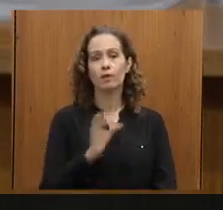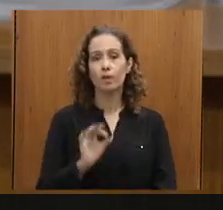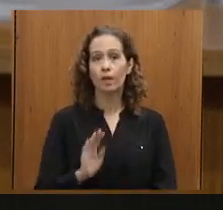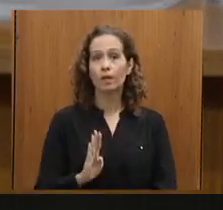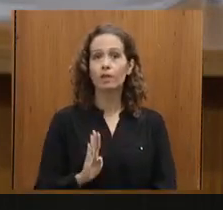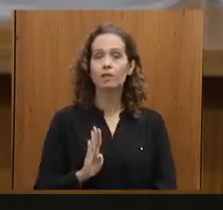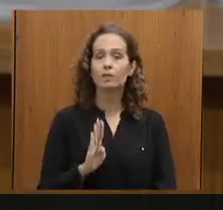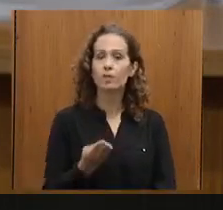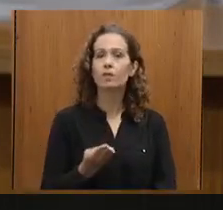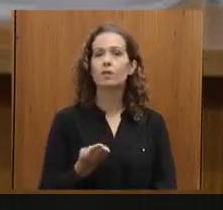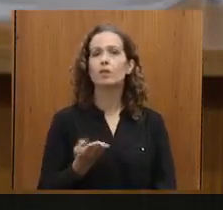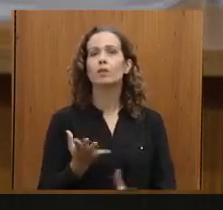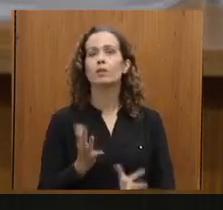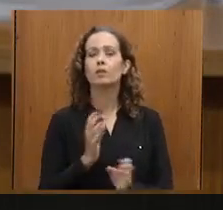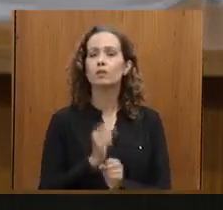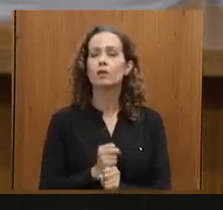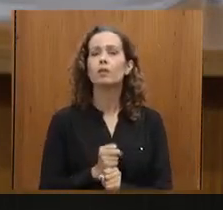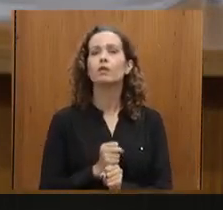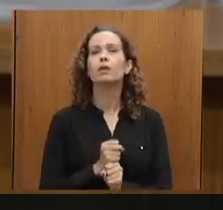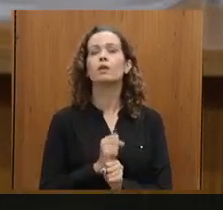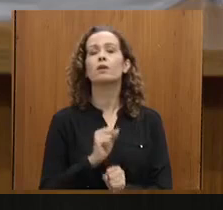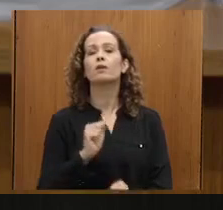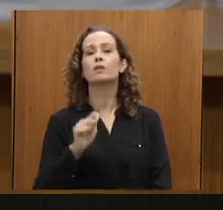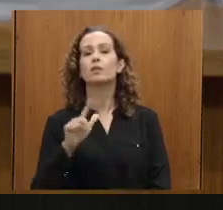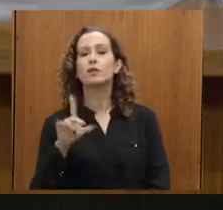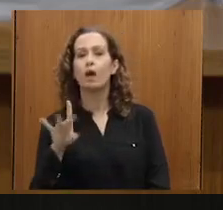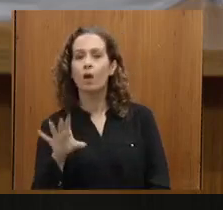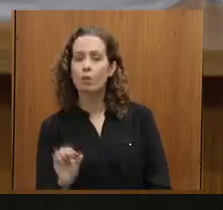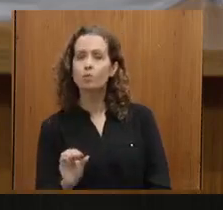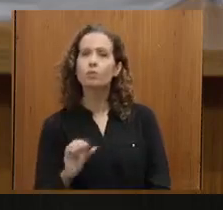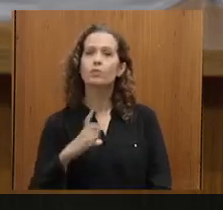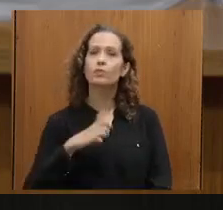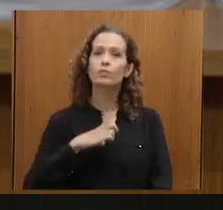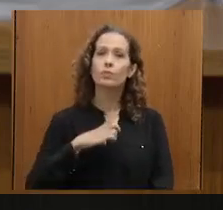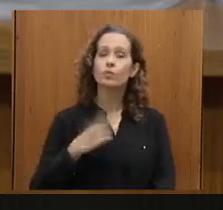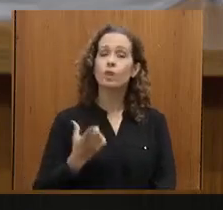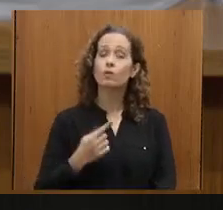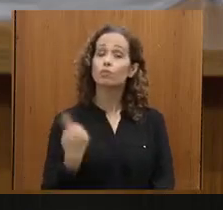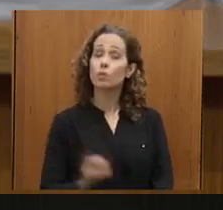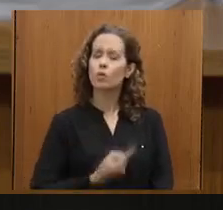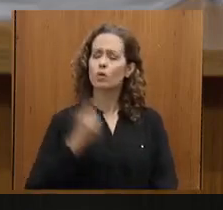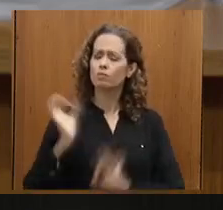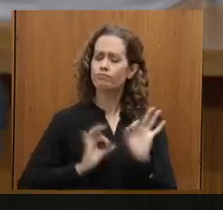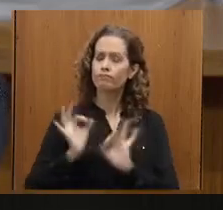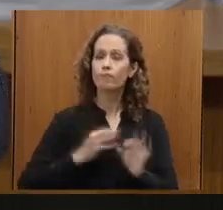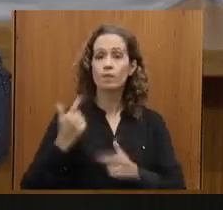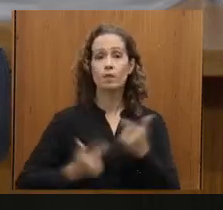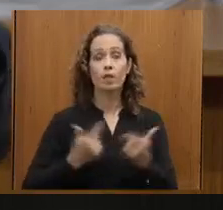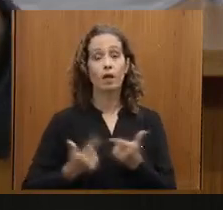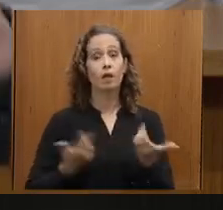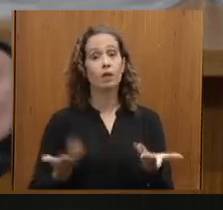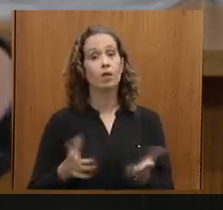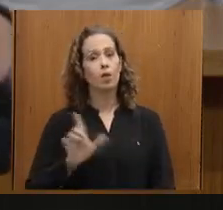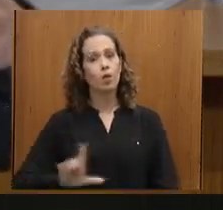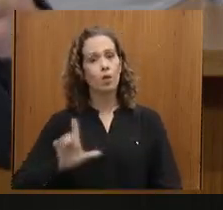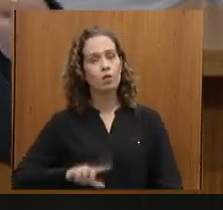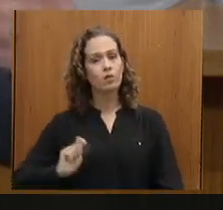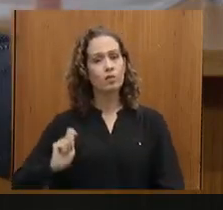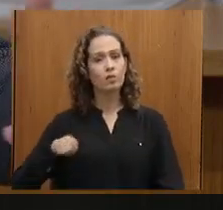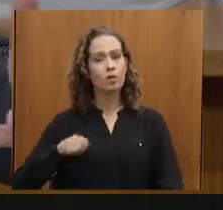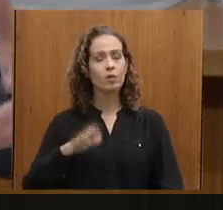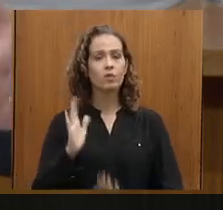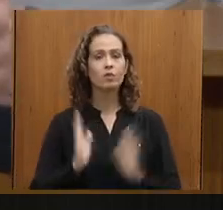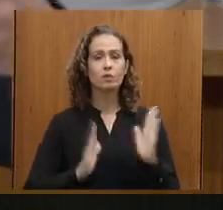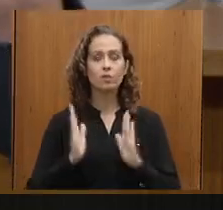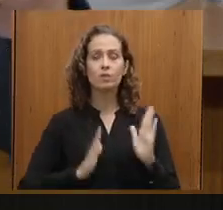receita, aproximadamente 1 bi de saldo. A gente tem trabalhado para a plena execução disso, é claro que pode pela fase de execução